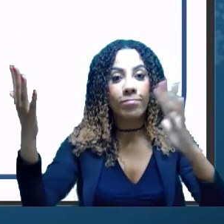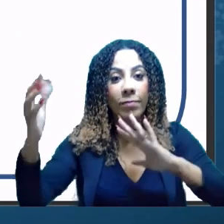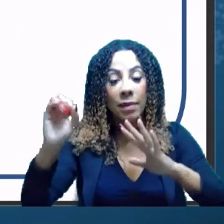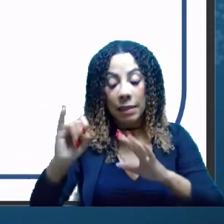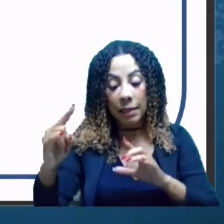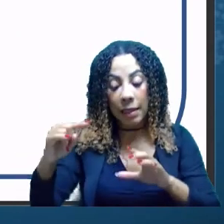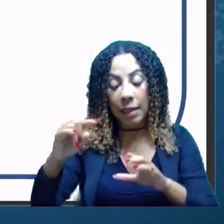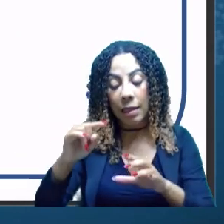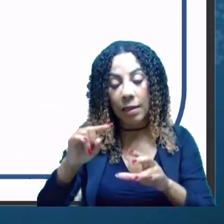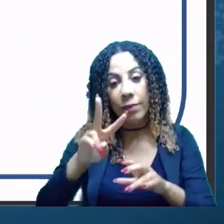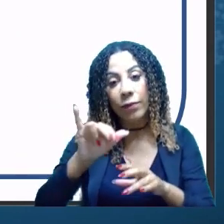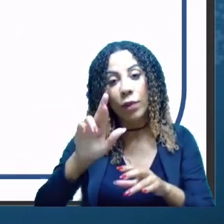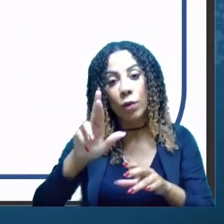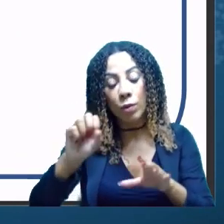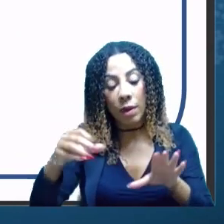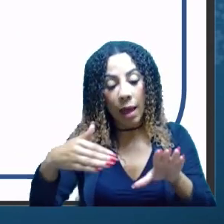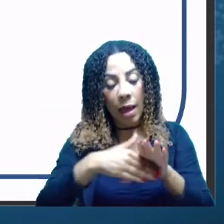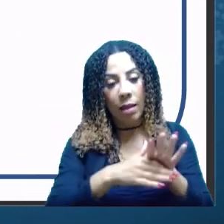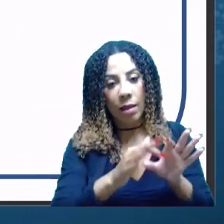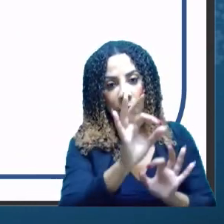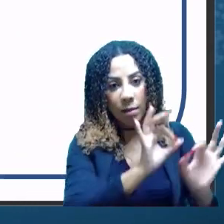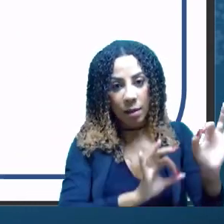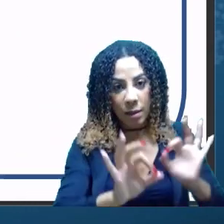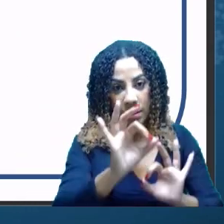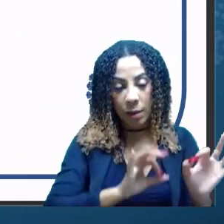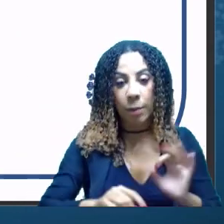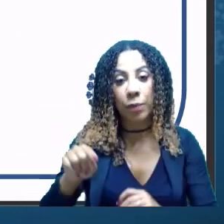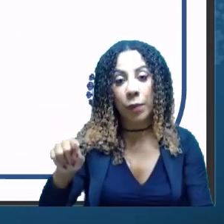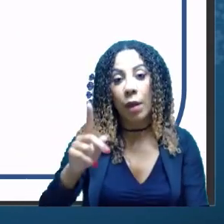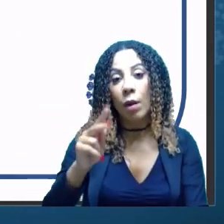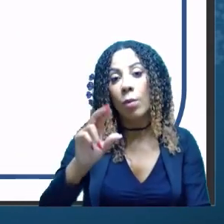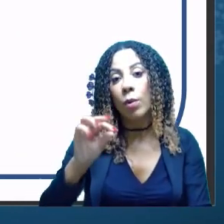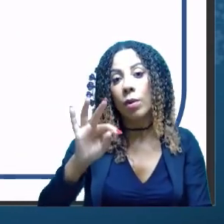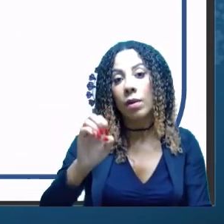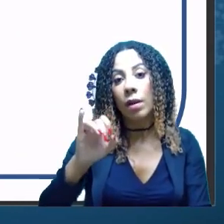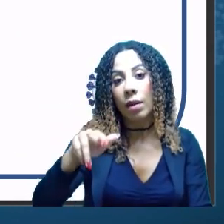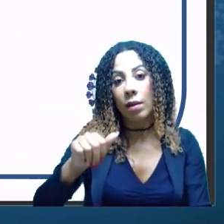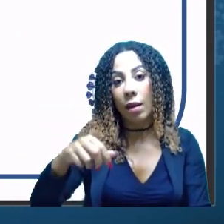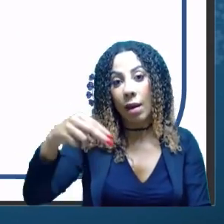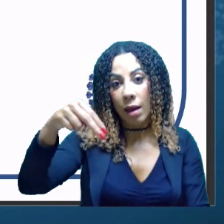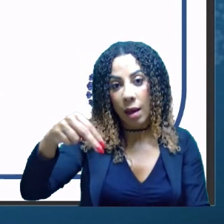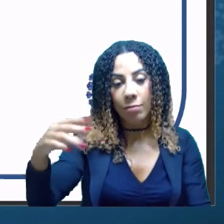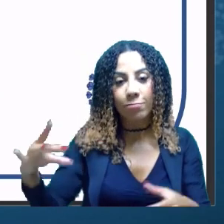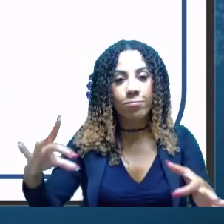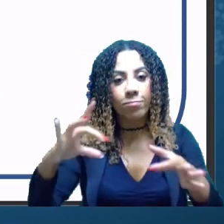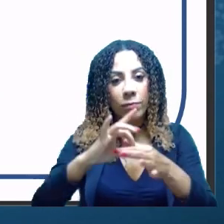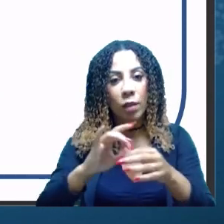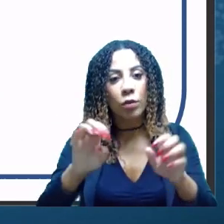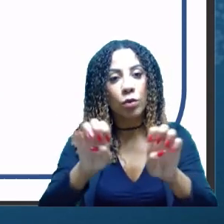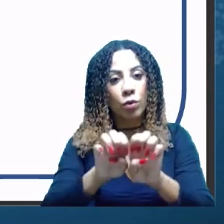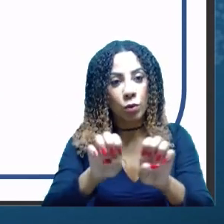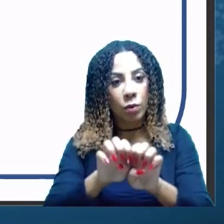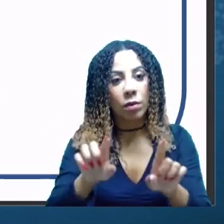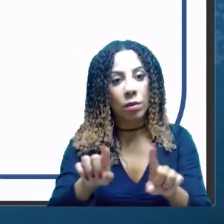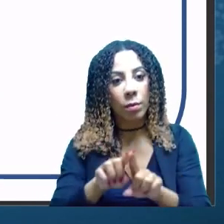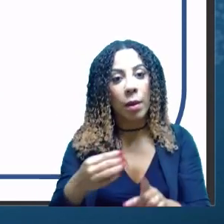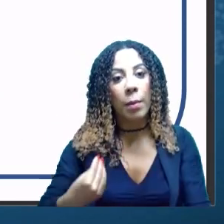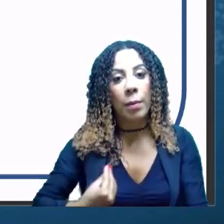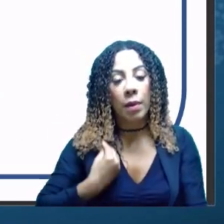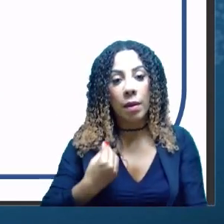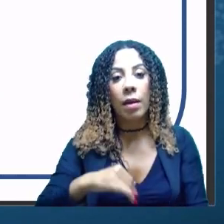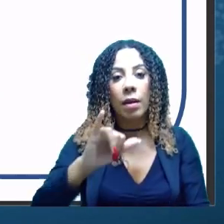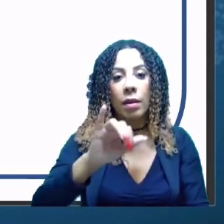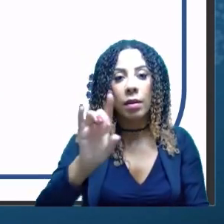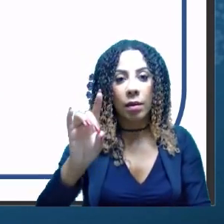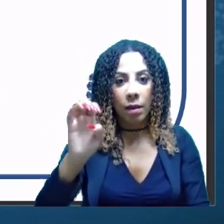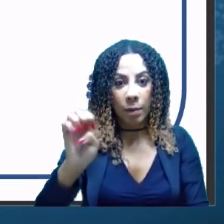E a diversidade funcional da proteína N ela está intimamente associada à sua dinâmica estrutural e à presença de IDRs. Estudos têm demonstrado